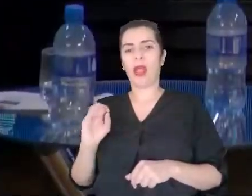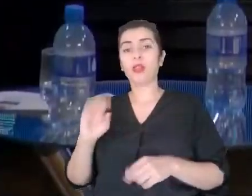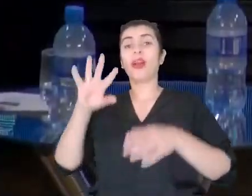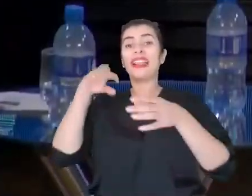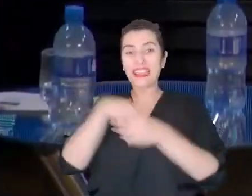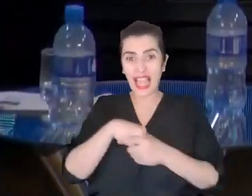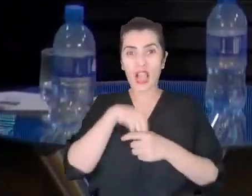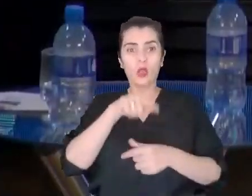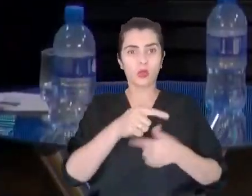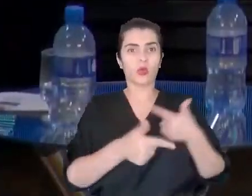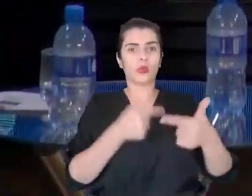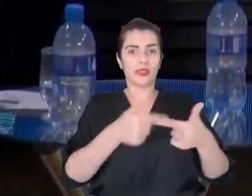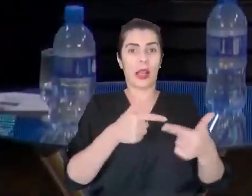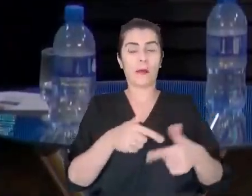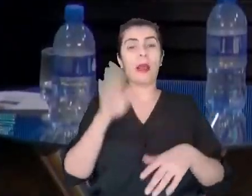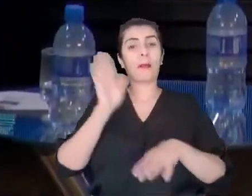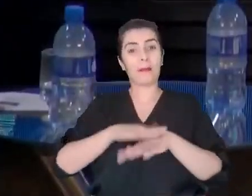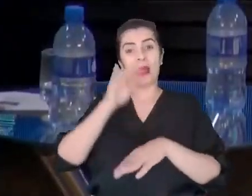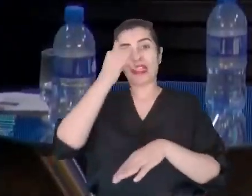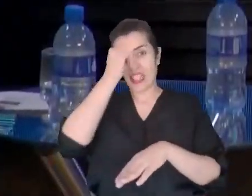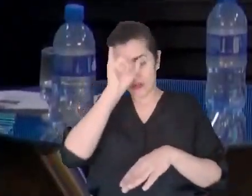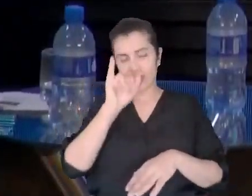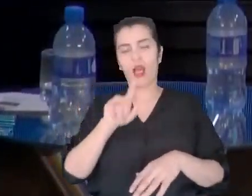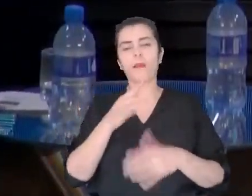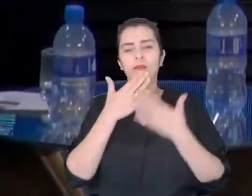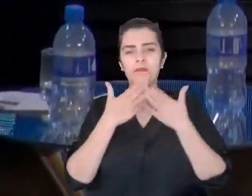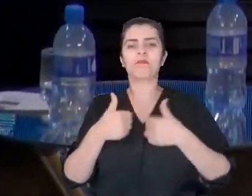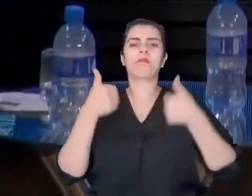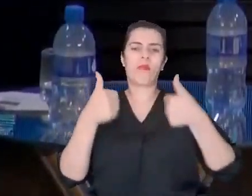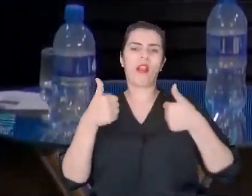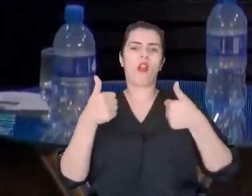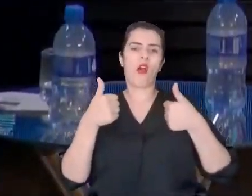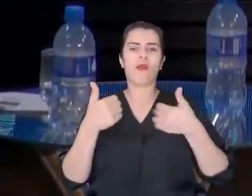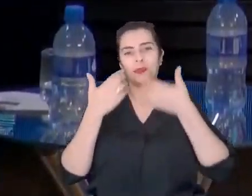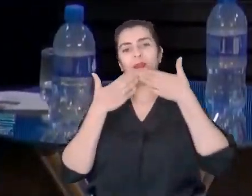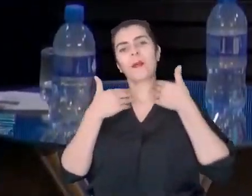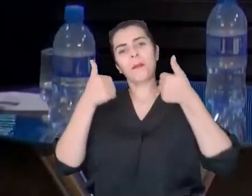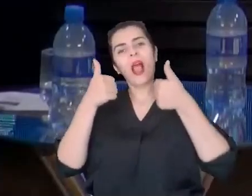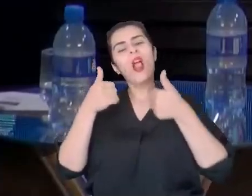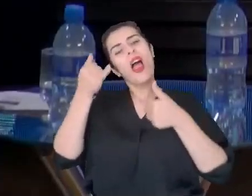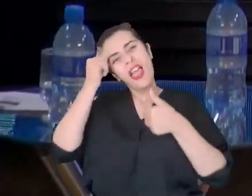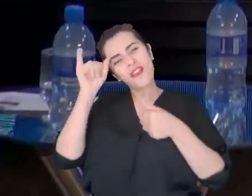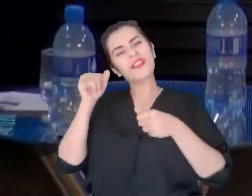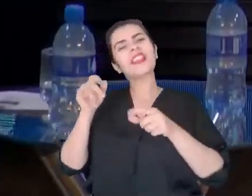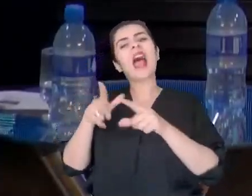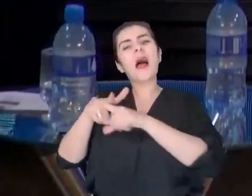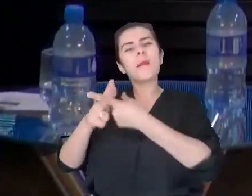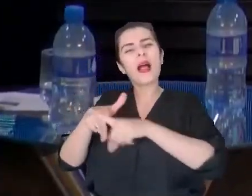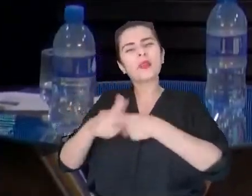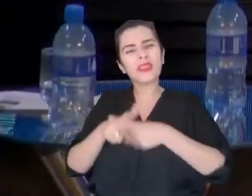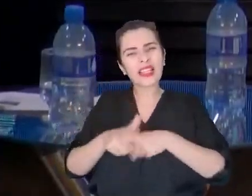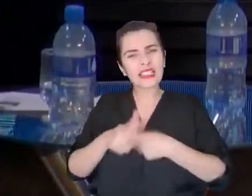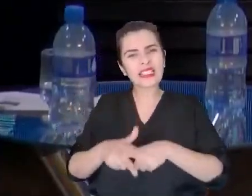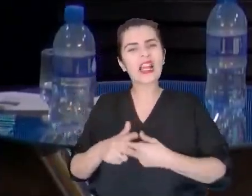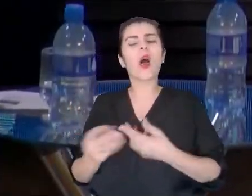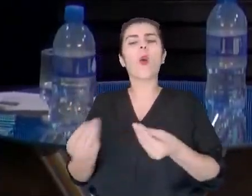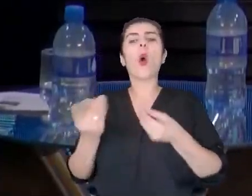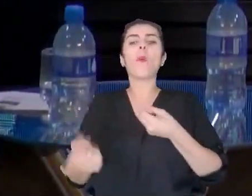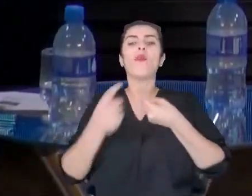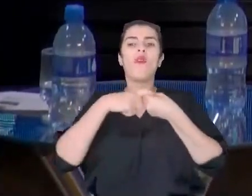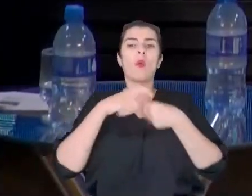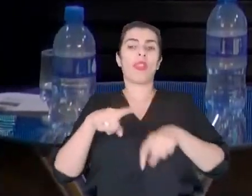operação, é mais vantajoso até para evitar ali as manutenções, as retomadas do material